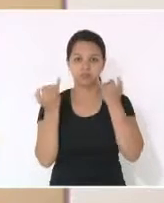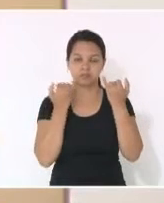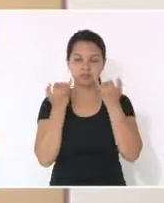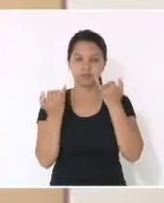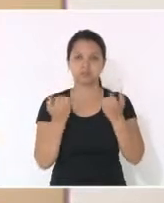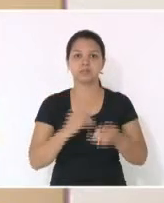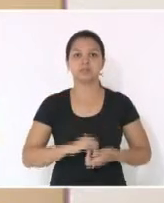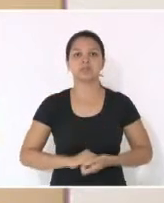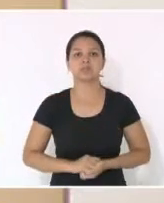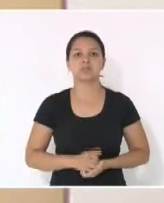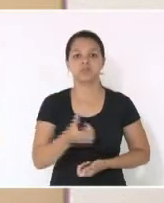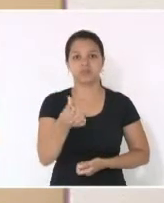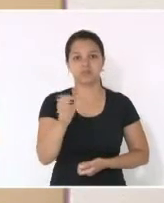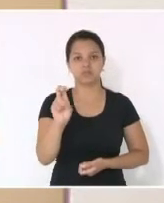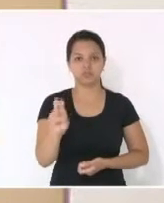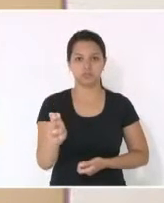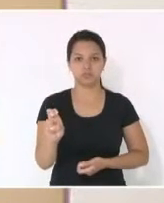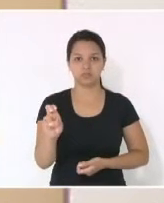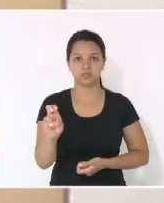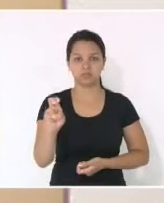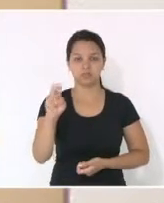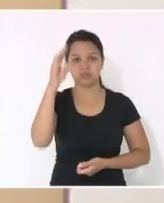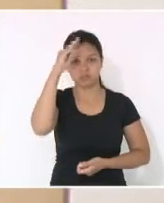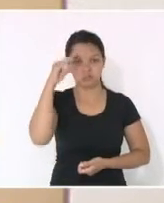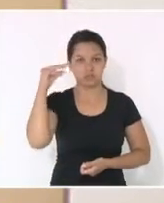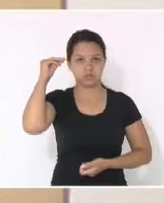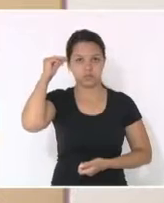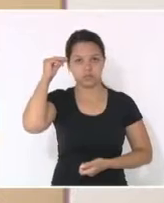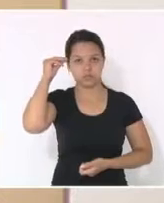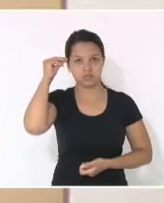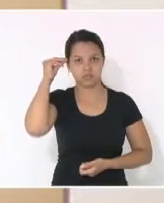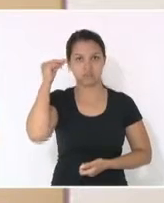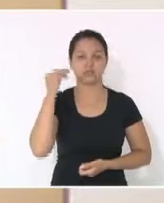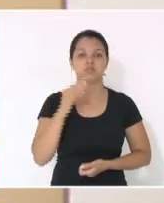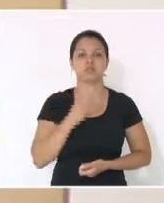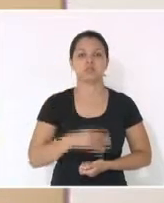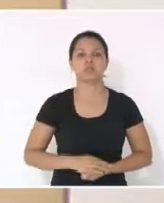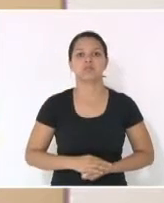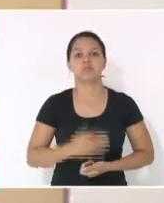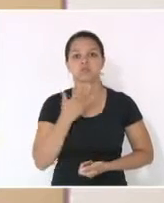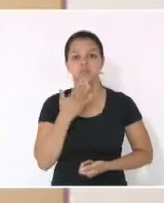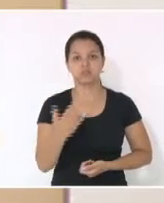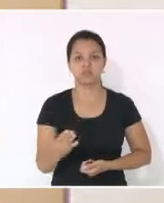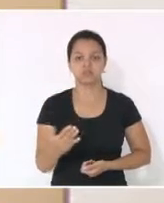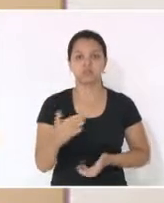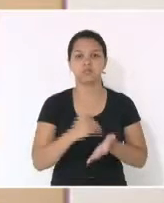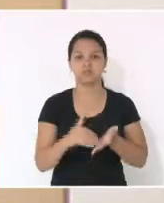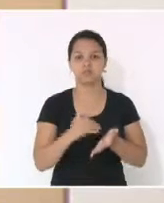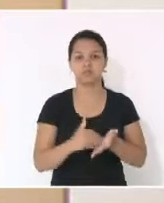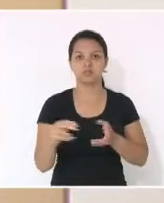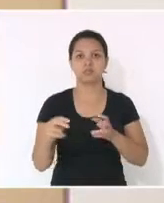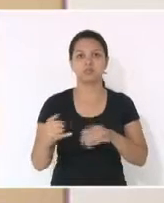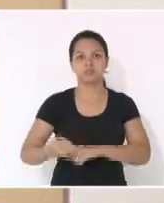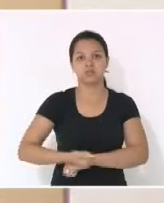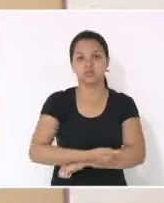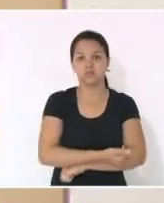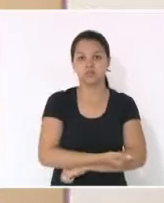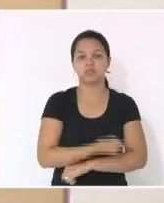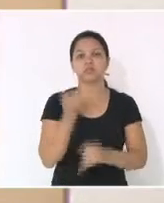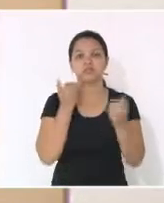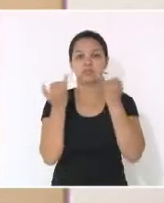informação 65 deputada luciane carminatti solicitamos secretário de infraestrutura informações referentes à